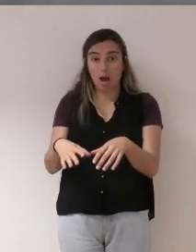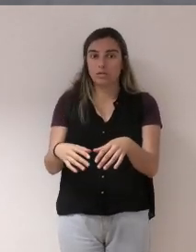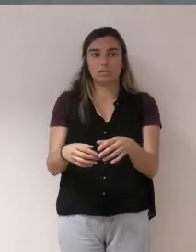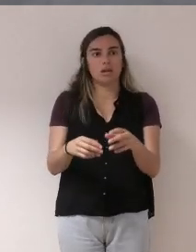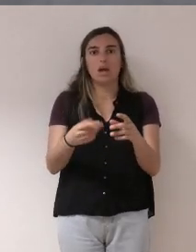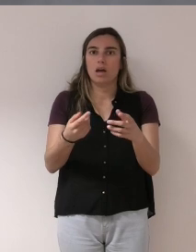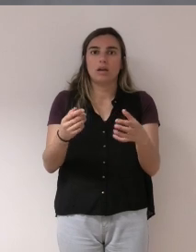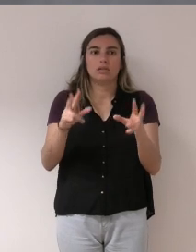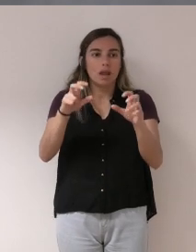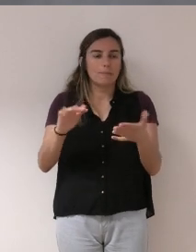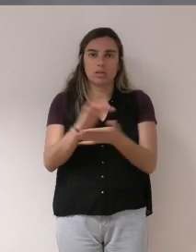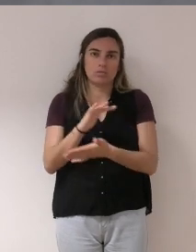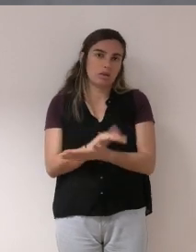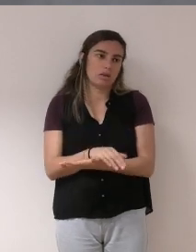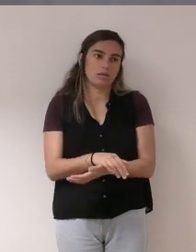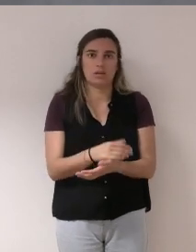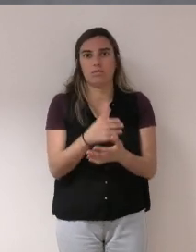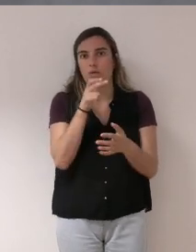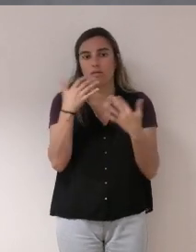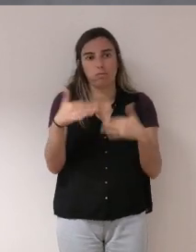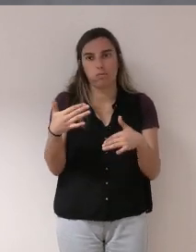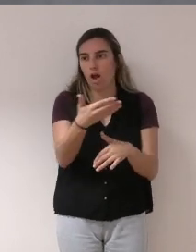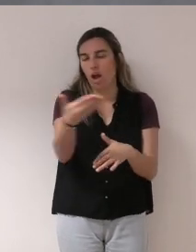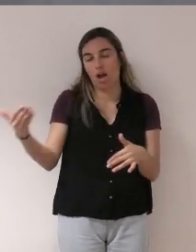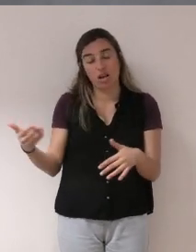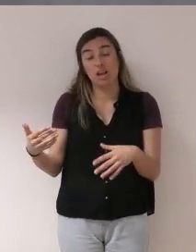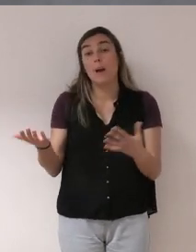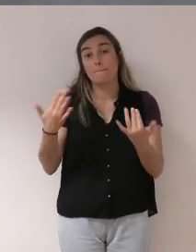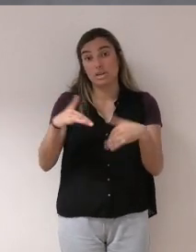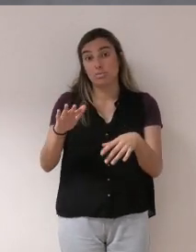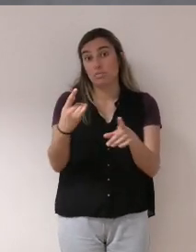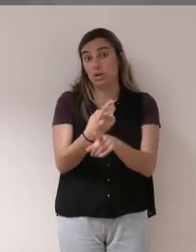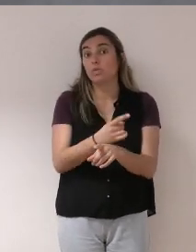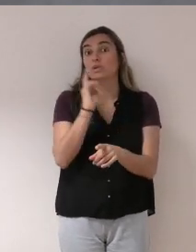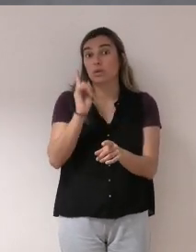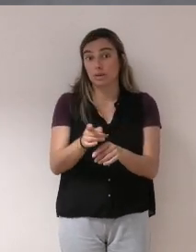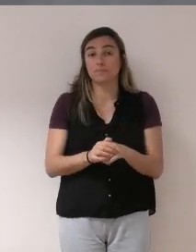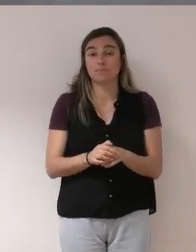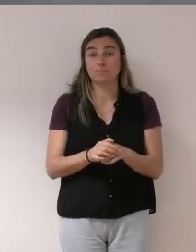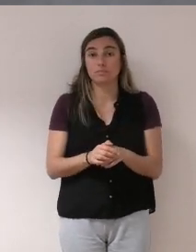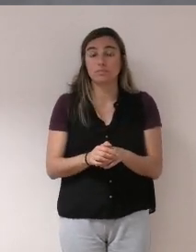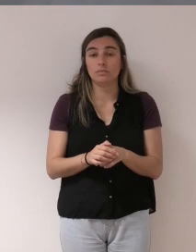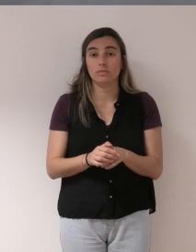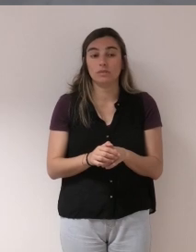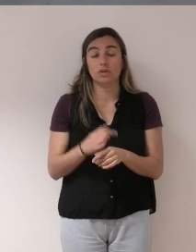dias, de todo o lado, não é? Mas, portanto, isto é a primeira coisa. Queria assinalar